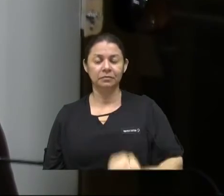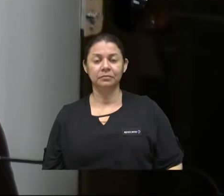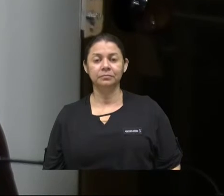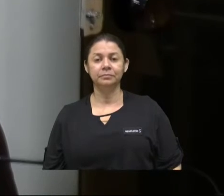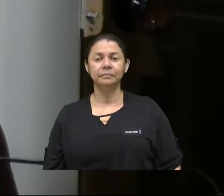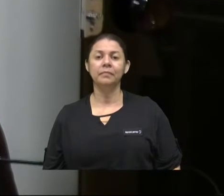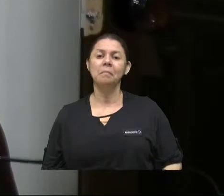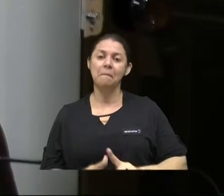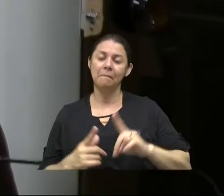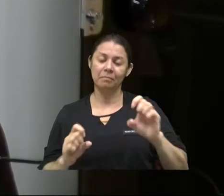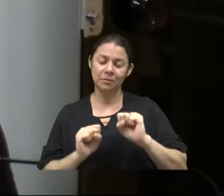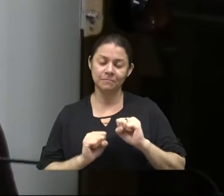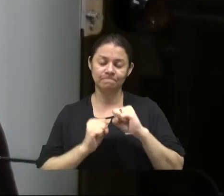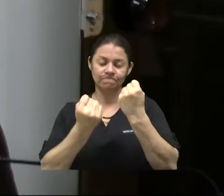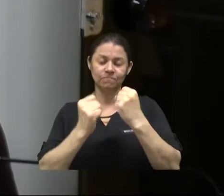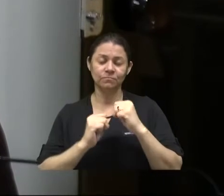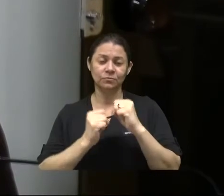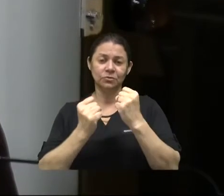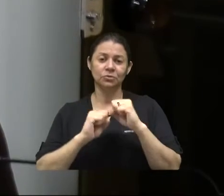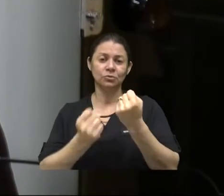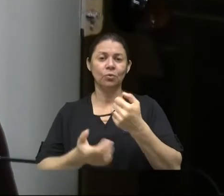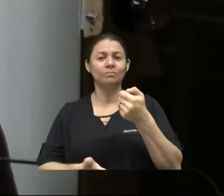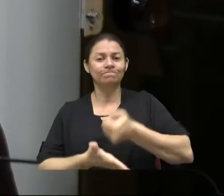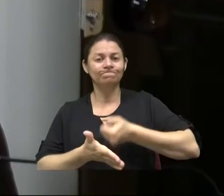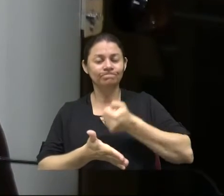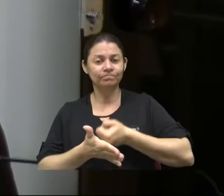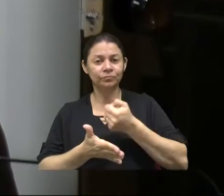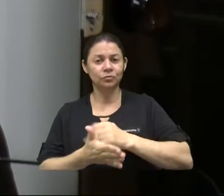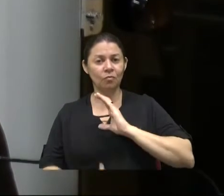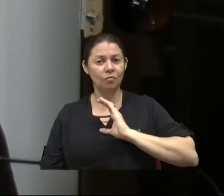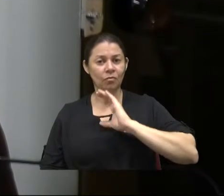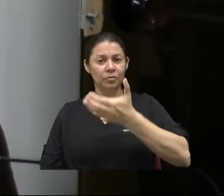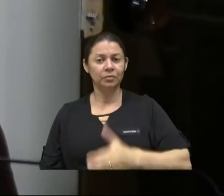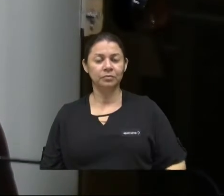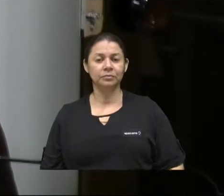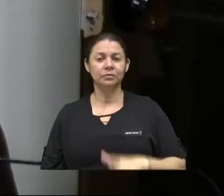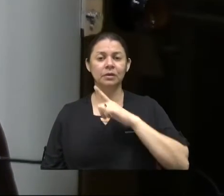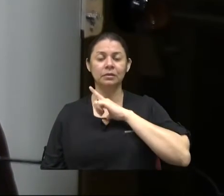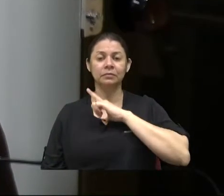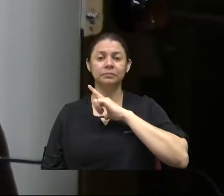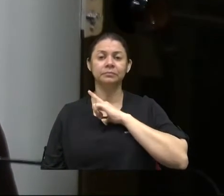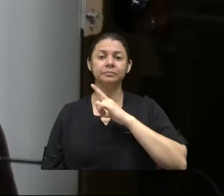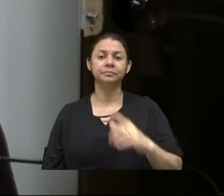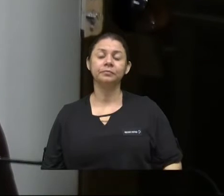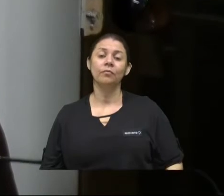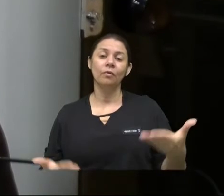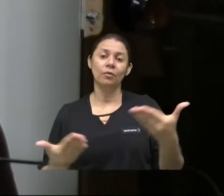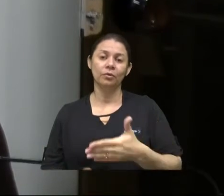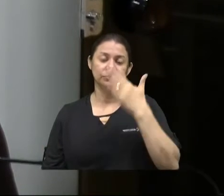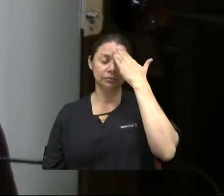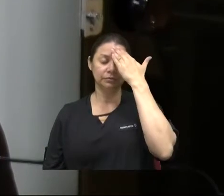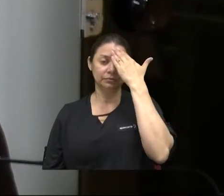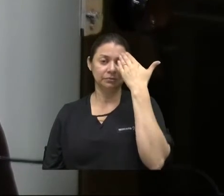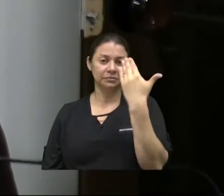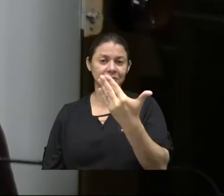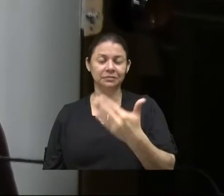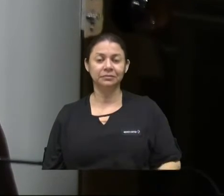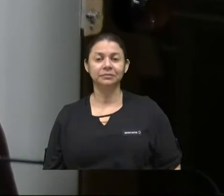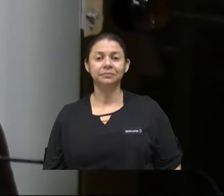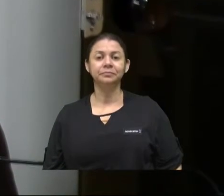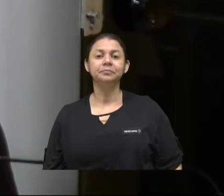teve o seu empenho, teve a sua dedicação, teve a sua coragem. Então, mérito seu. E